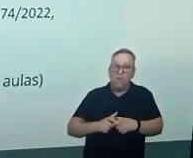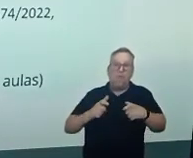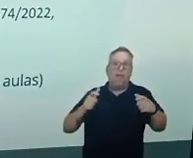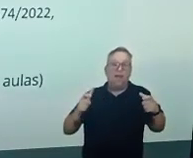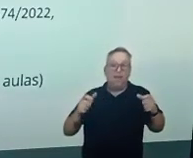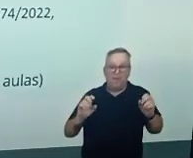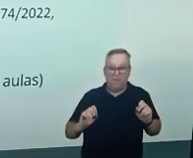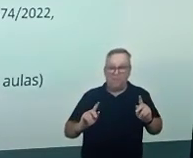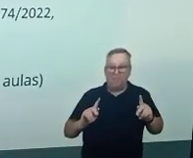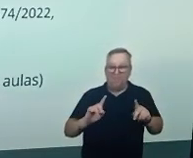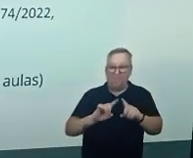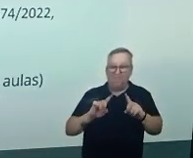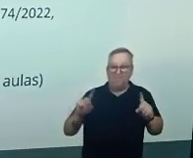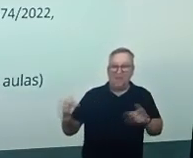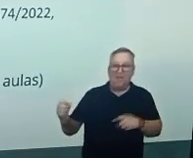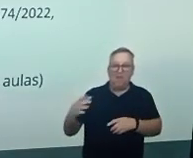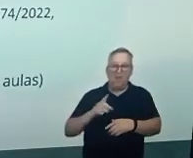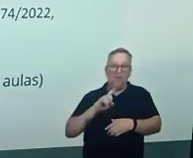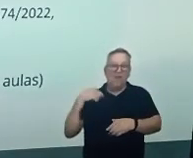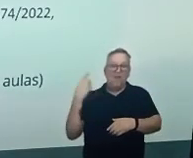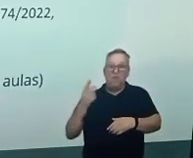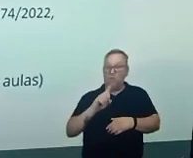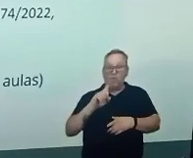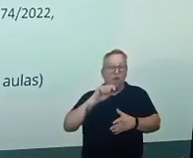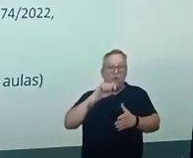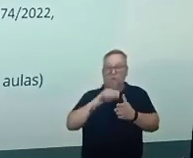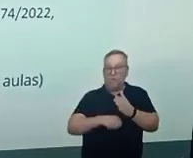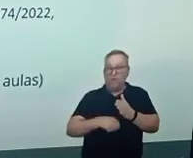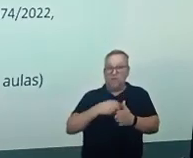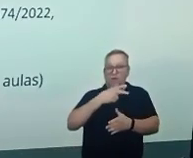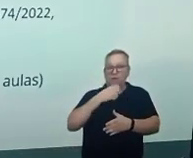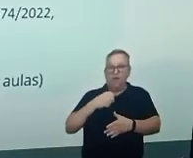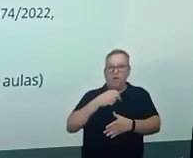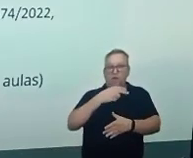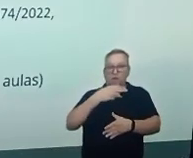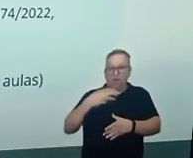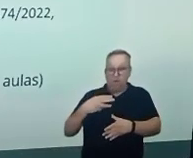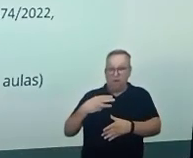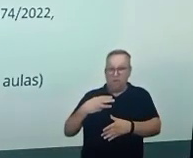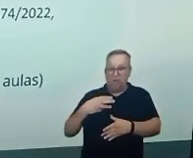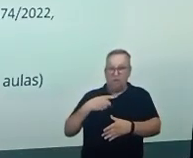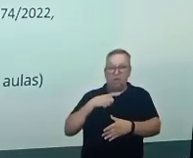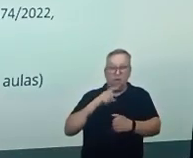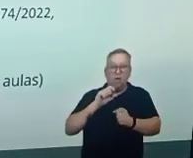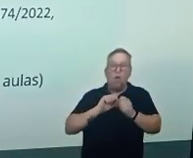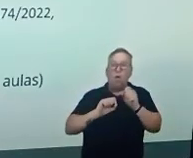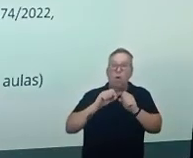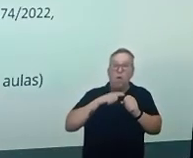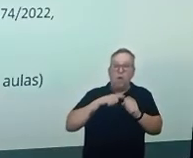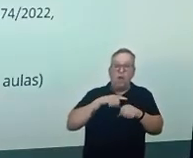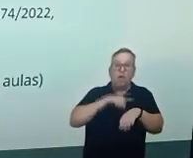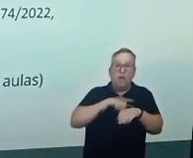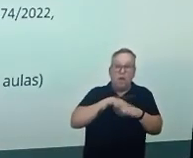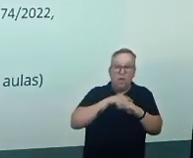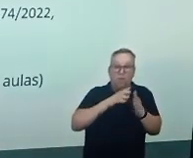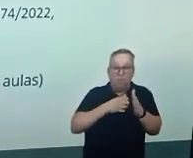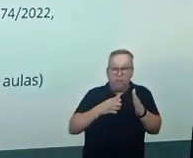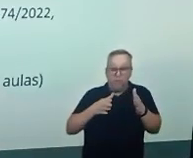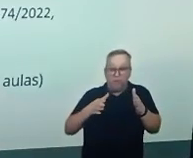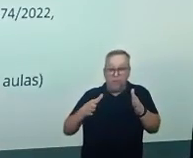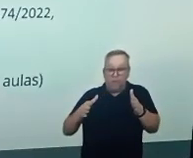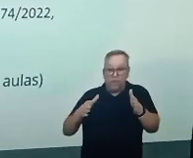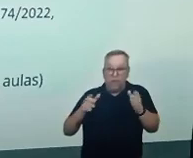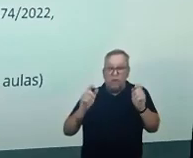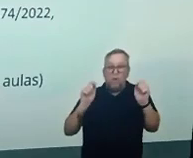bom? Essa é a novidade dos não efetivos para 2023. Eles passam a ter jornada e só